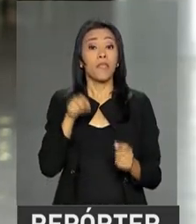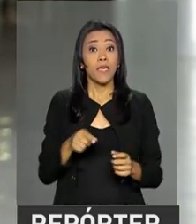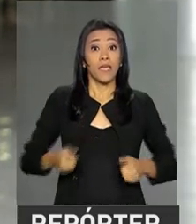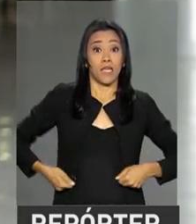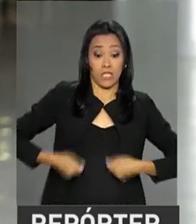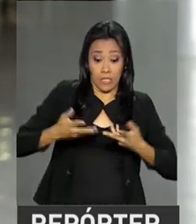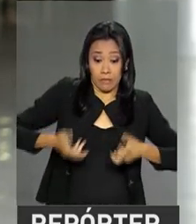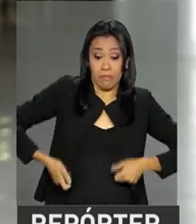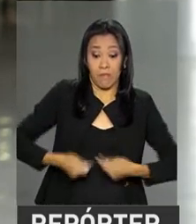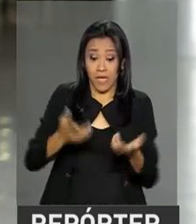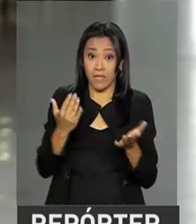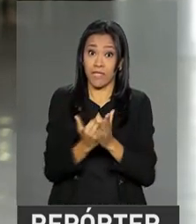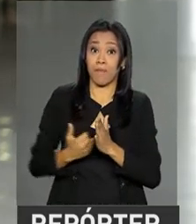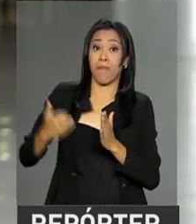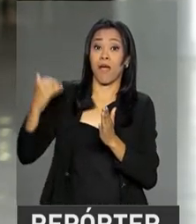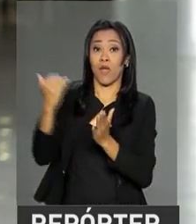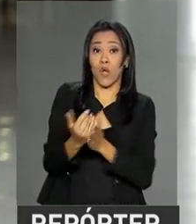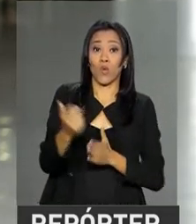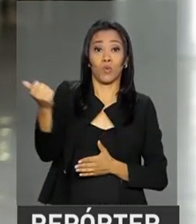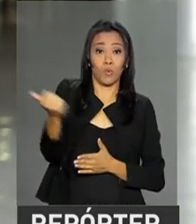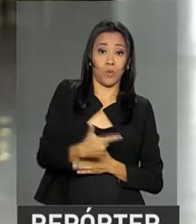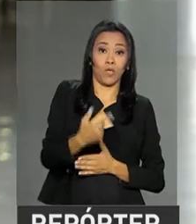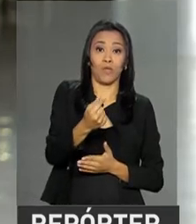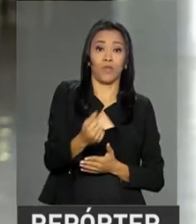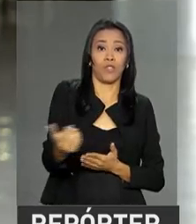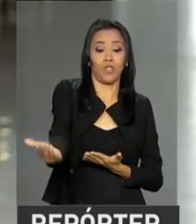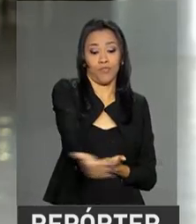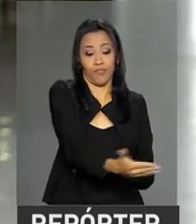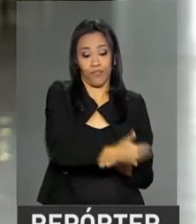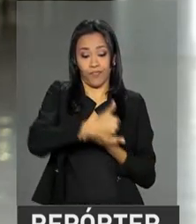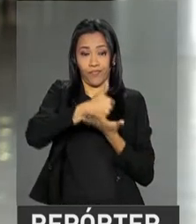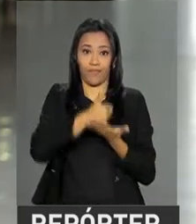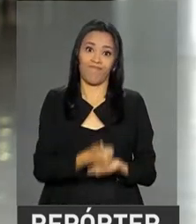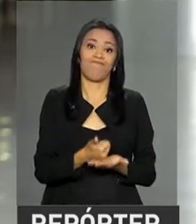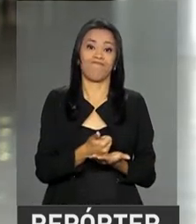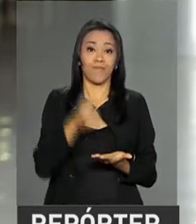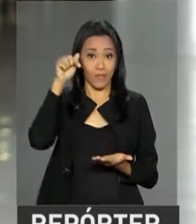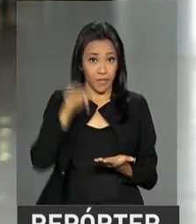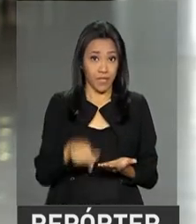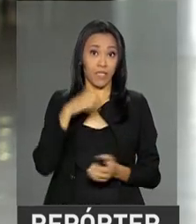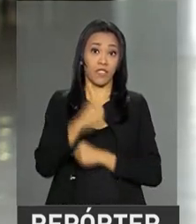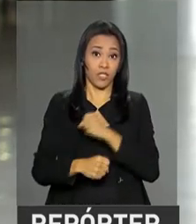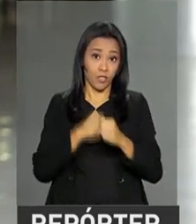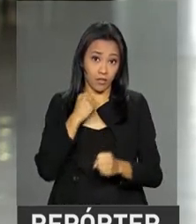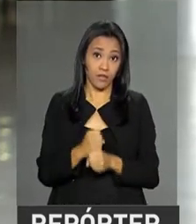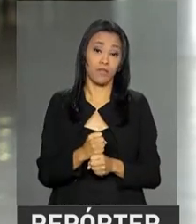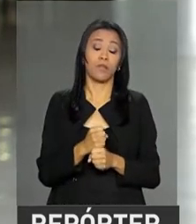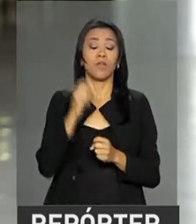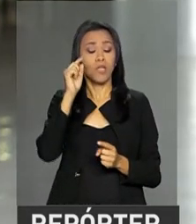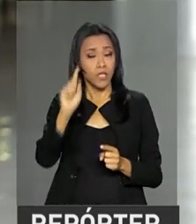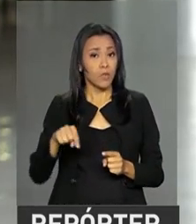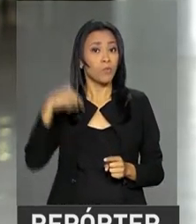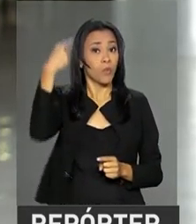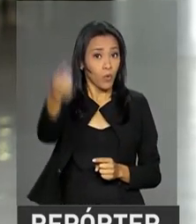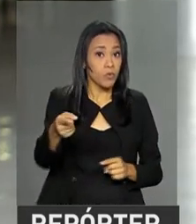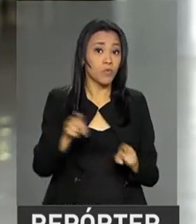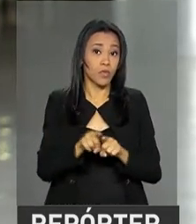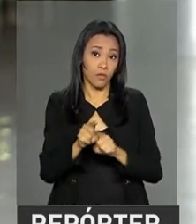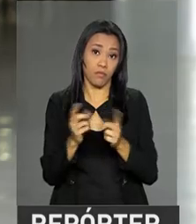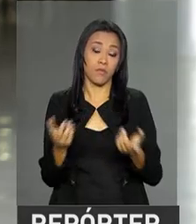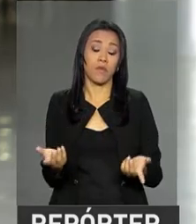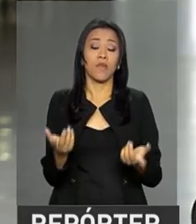as receitas em 159 bilhões de reais isso neste ano e também no ano que vem em se